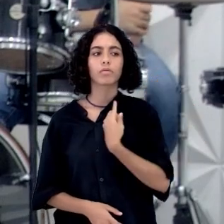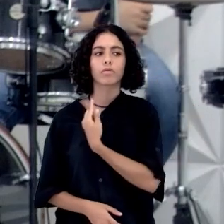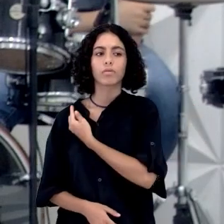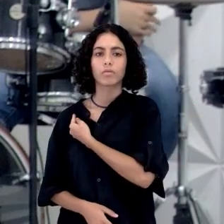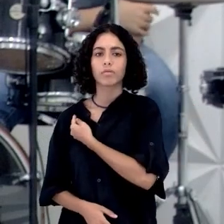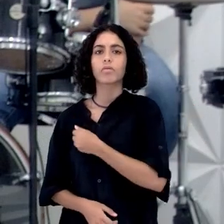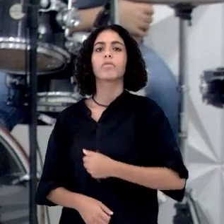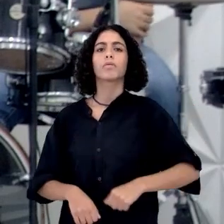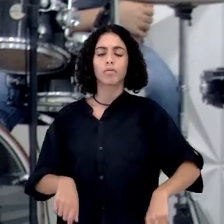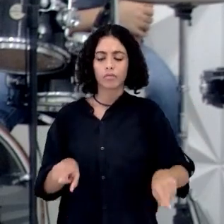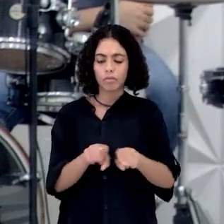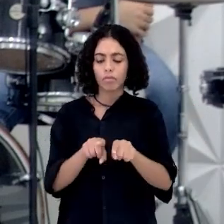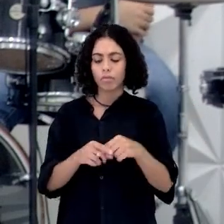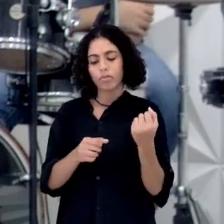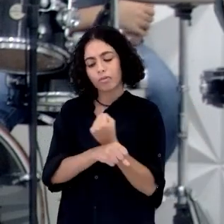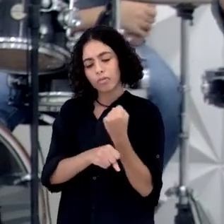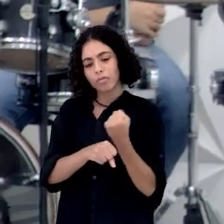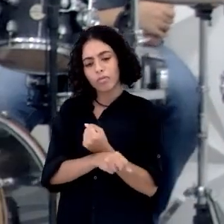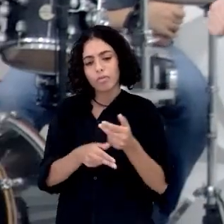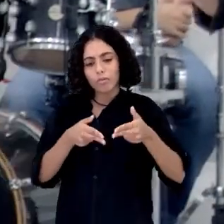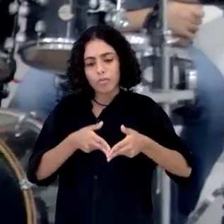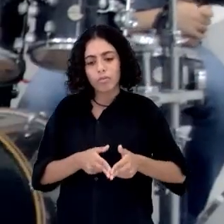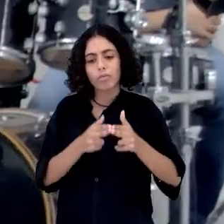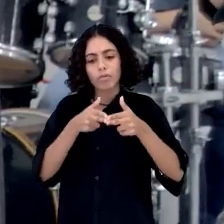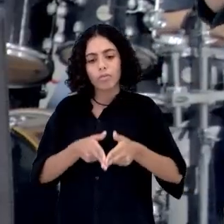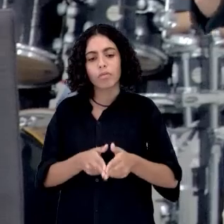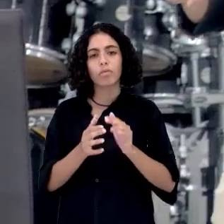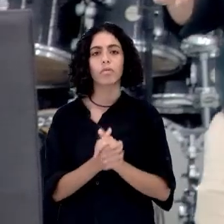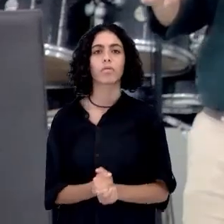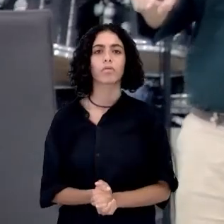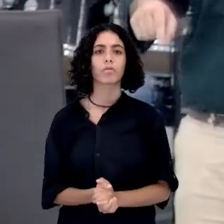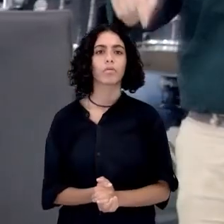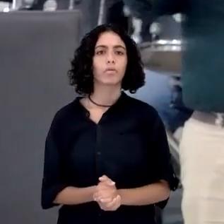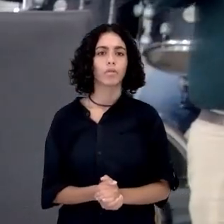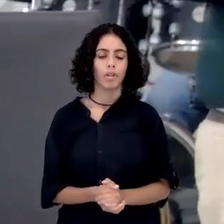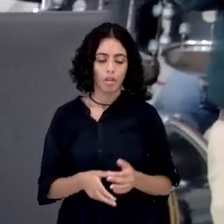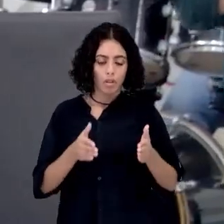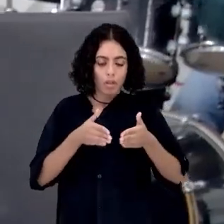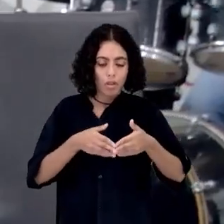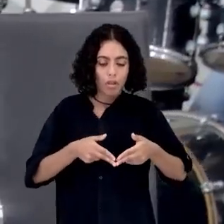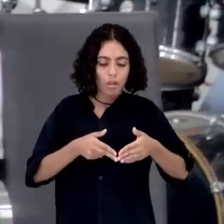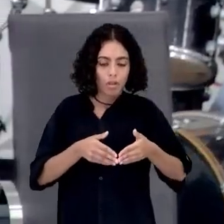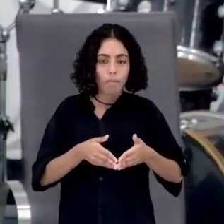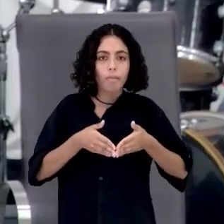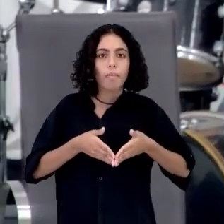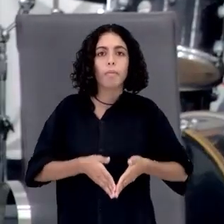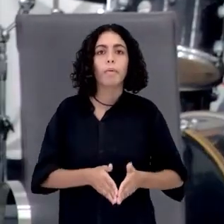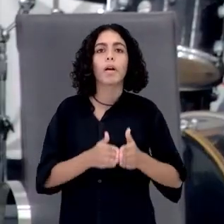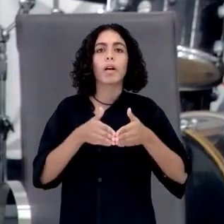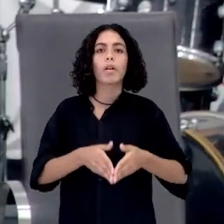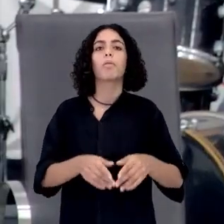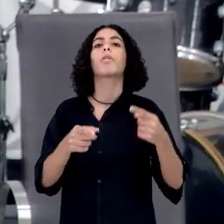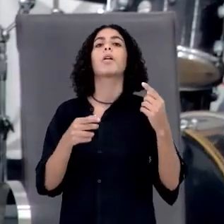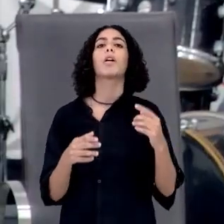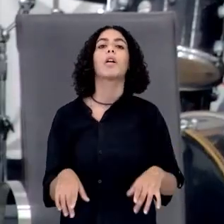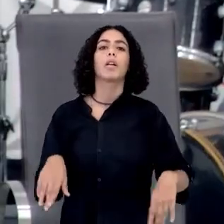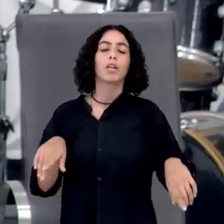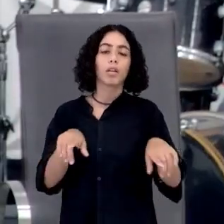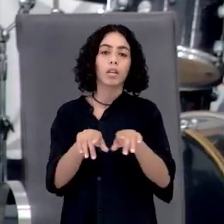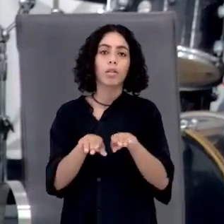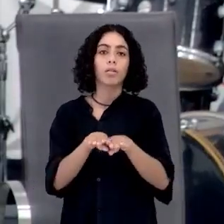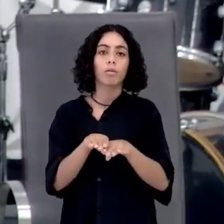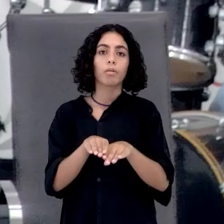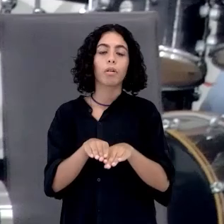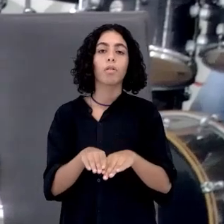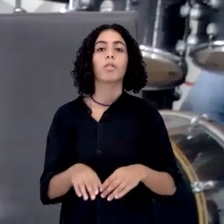A arca é sinônimo de segurança. Quem entra na arca não é atingido pelo dilúvio. E muitas